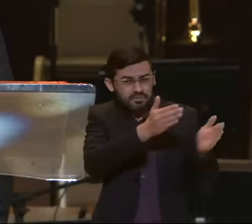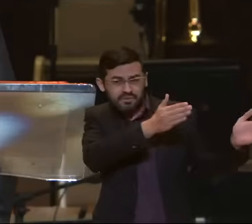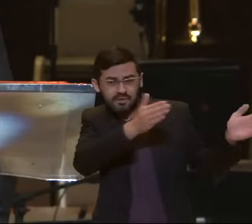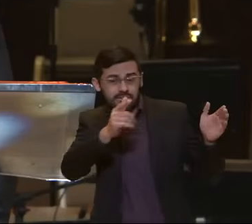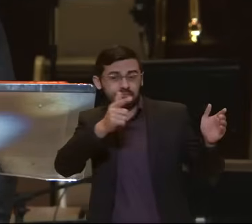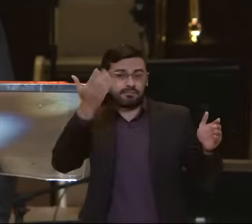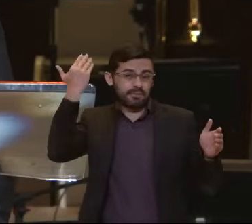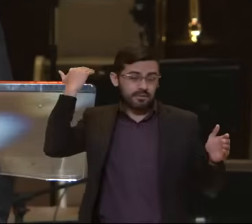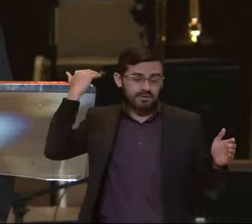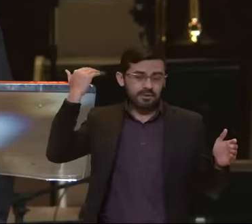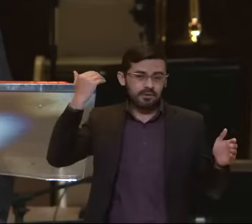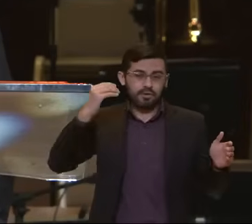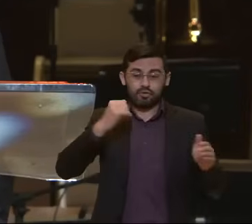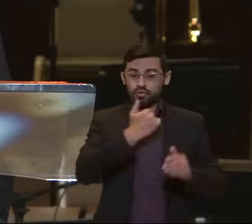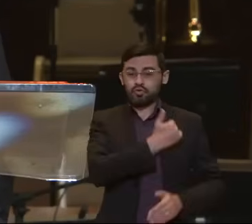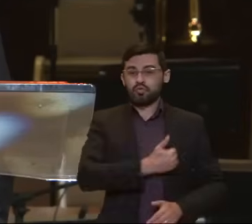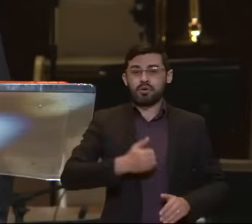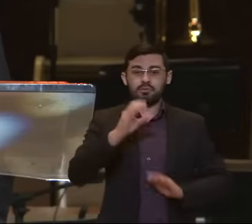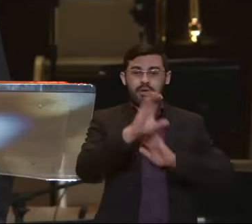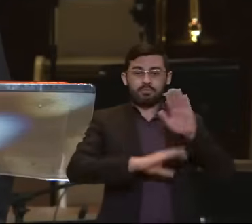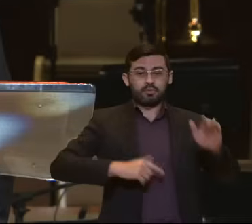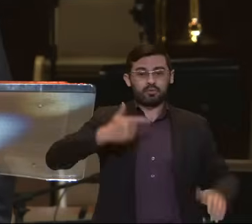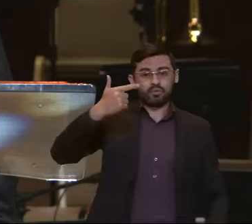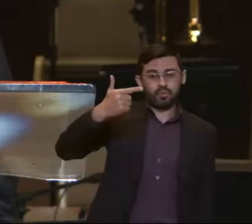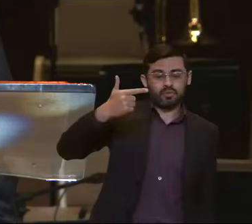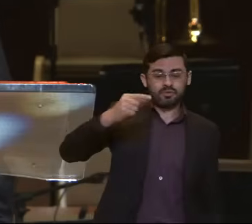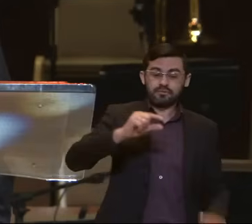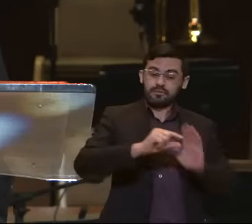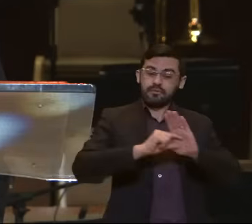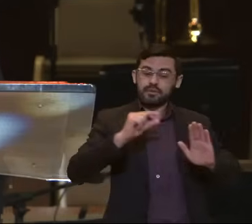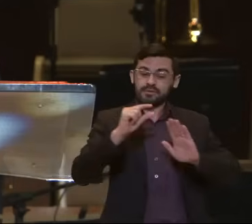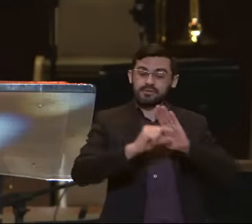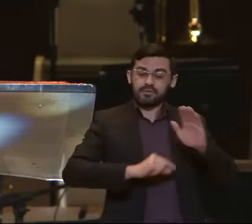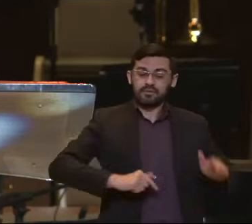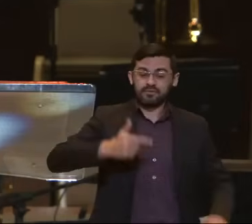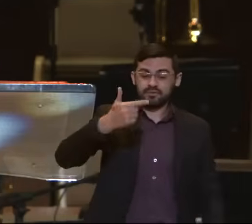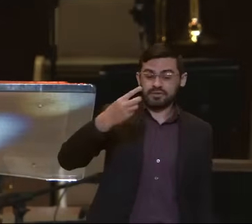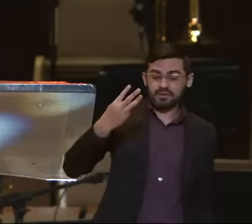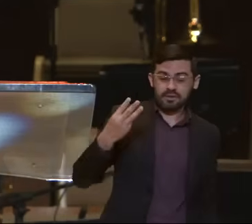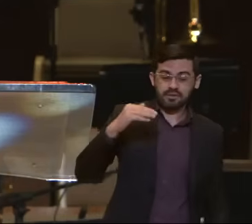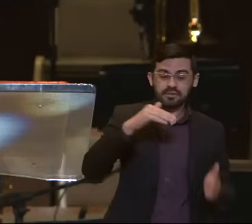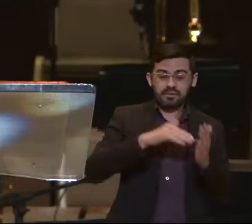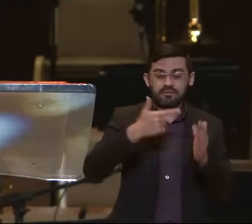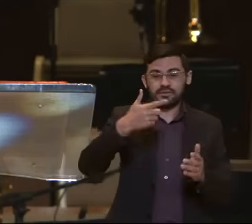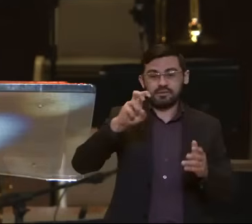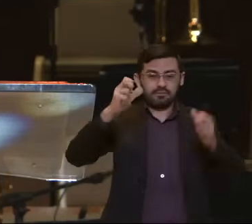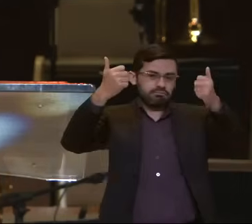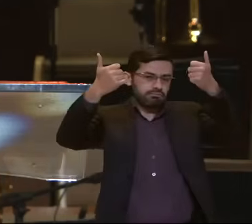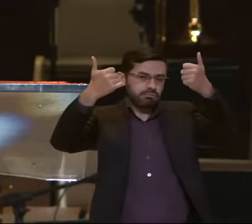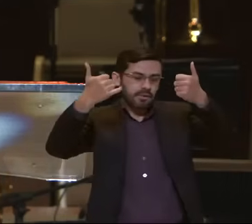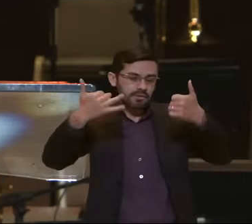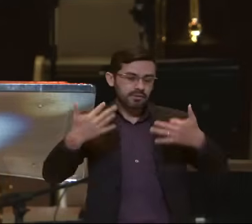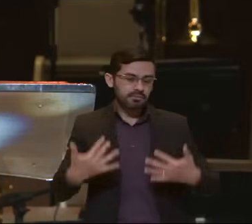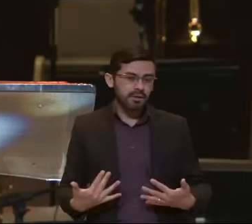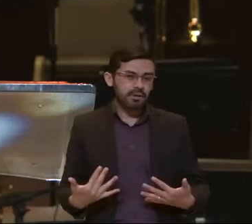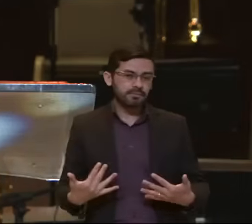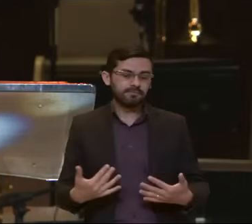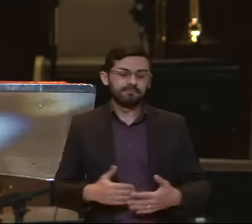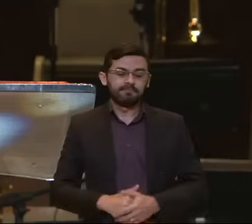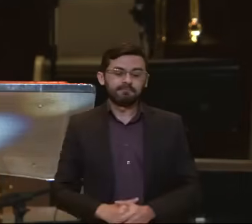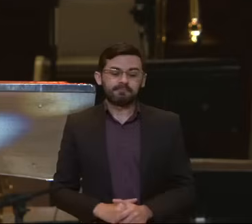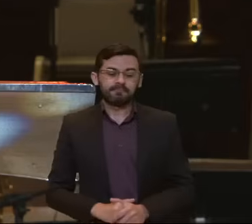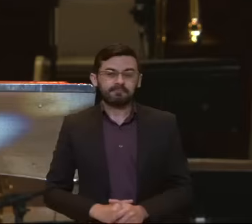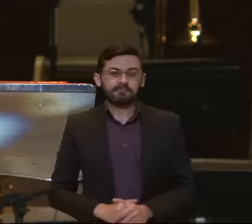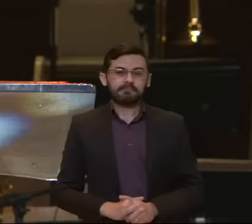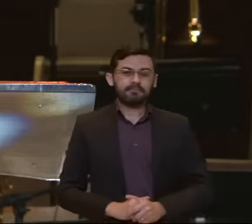capítulo 2, versículos 23 a 25, onde a palavra do Senhor vai